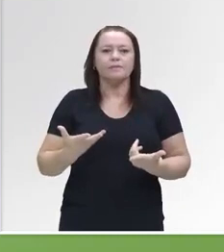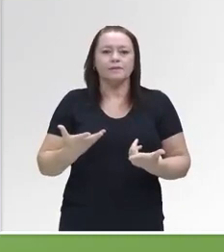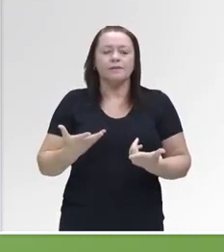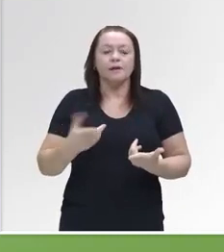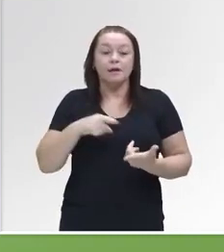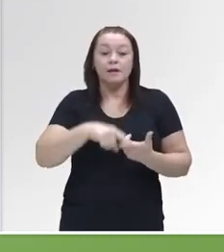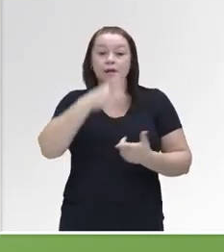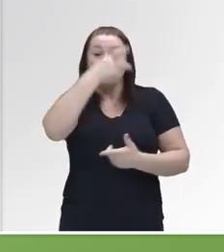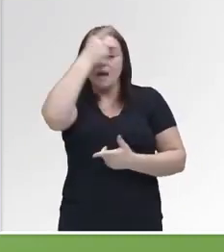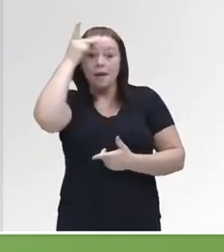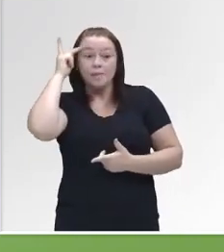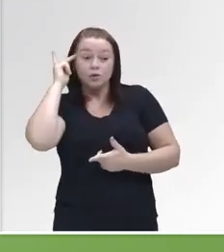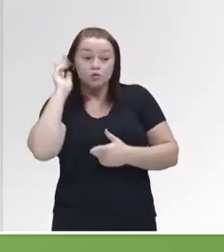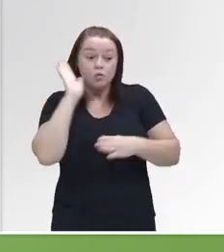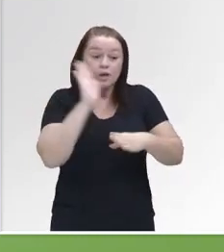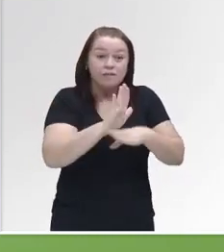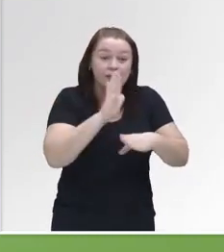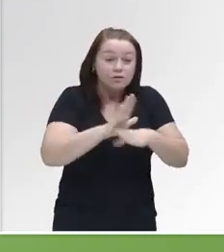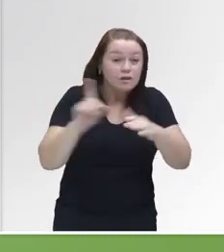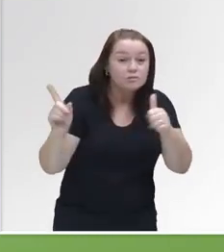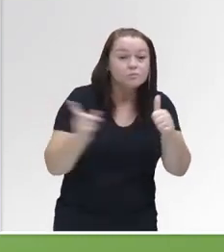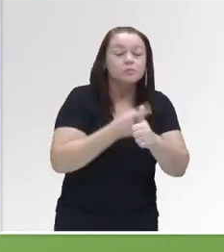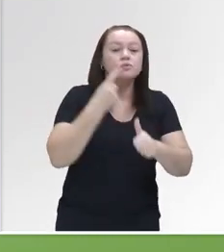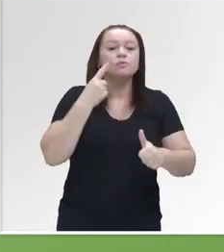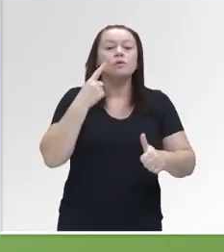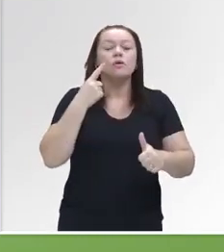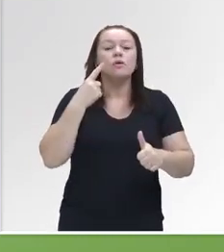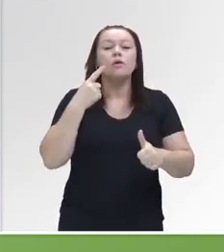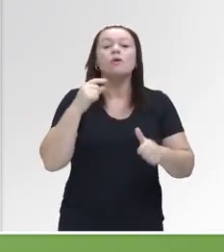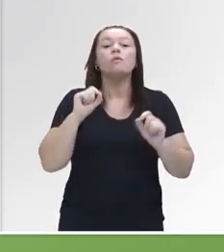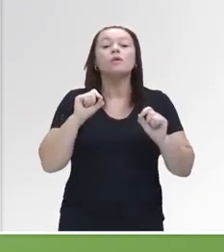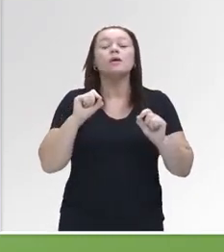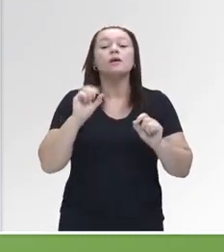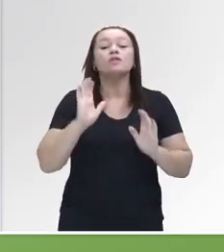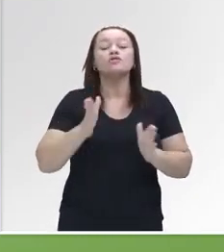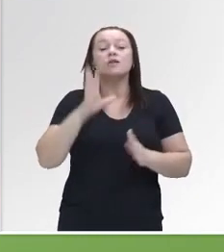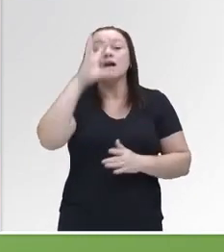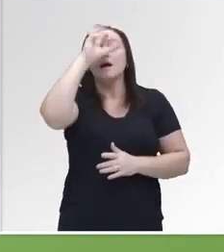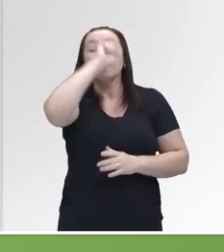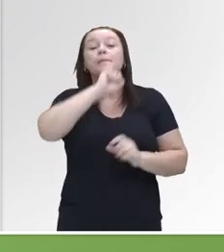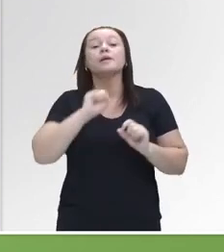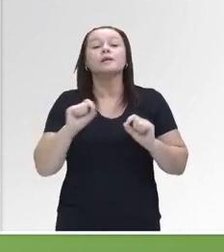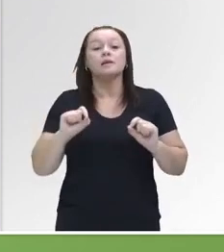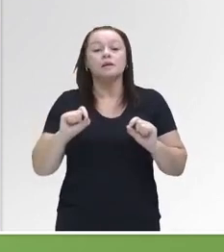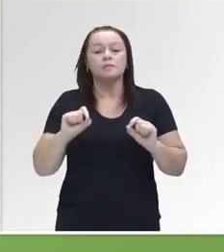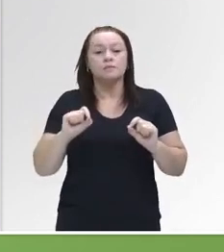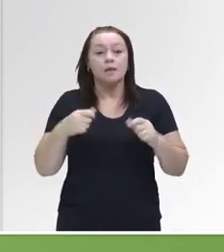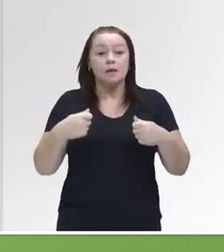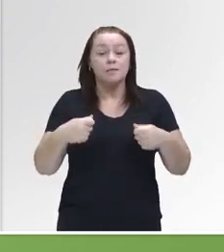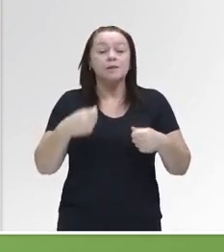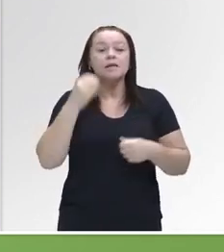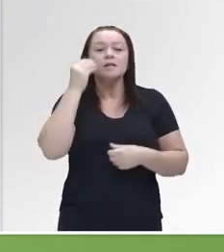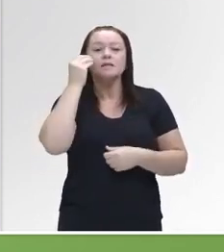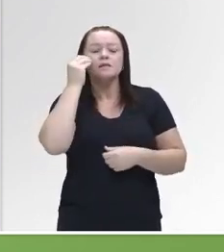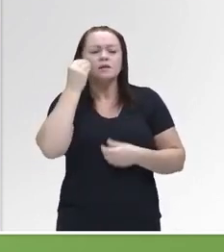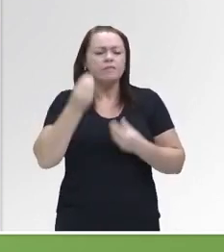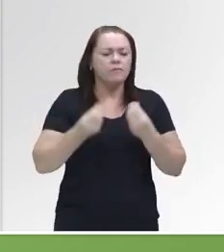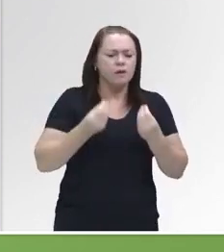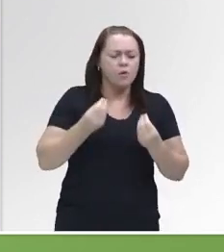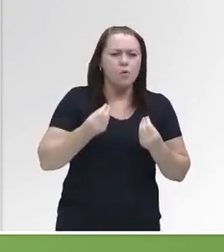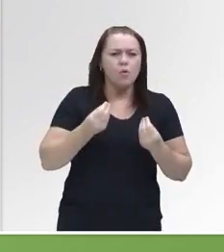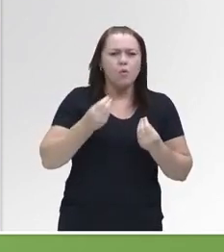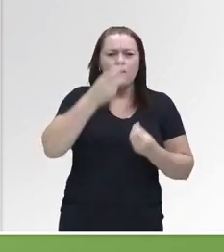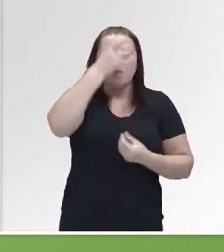que vai socorrer primeiramente, o que nós já aprendemos? Ela primeiro vai ver a condição que essa pessoa